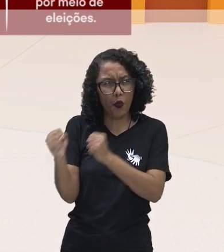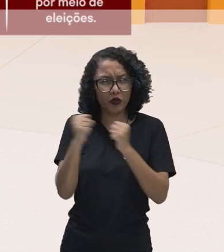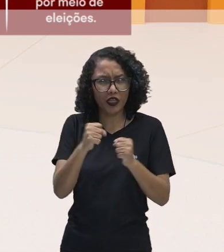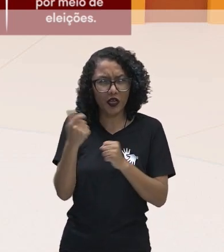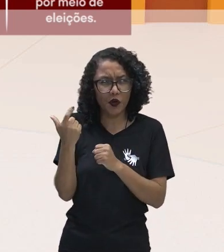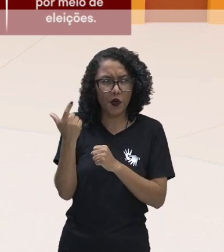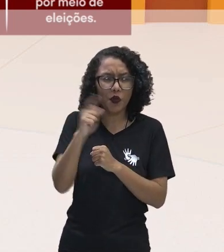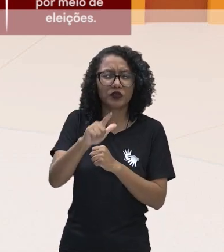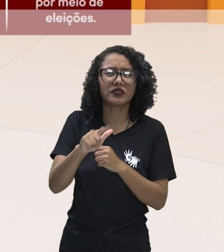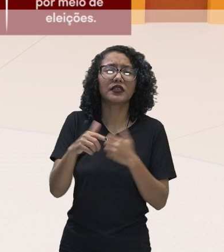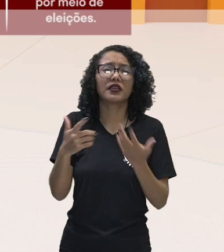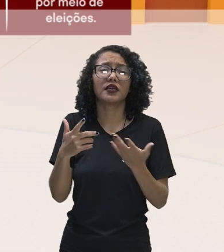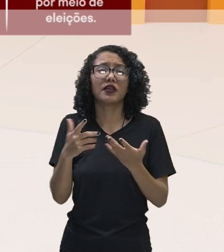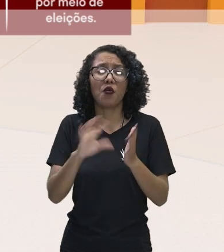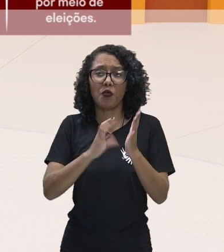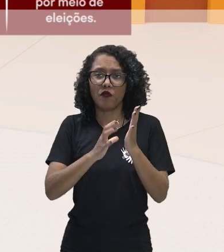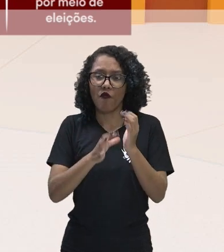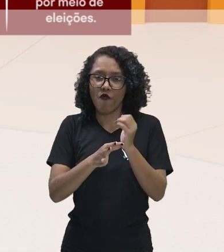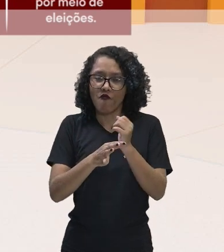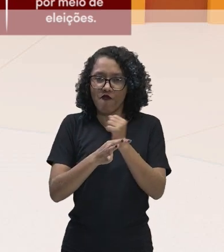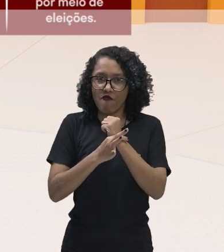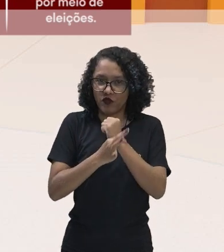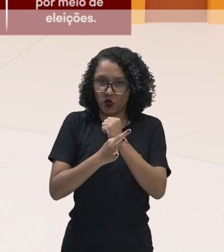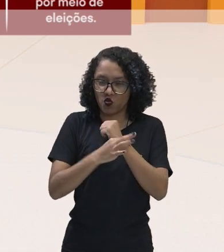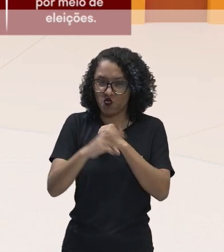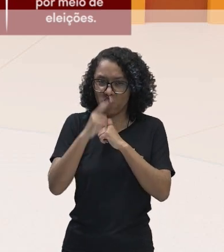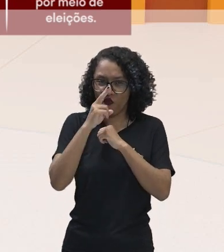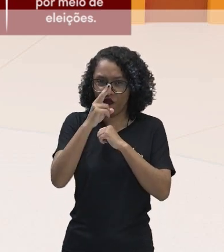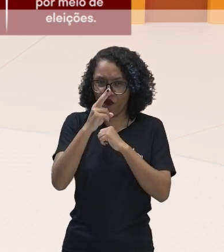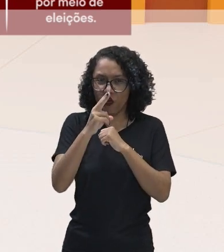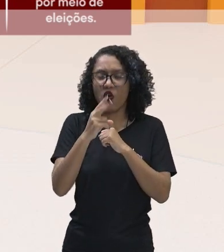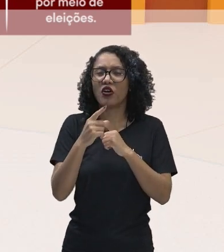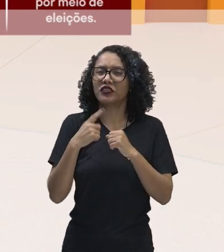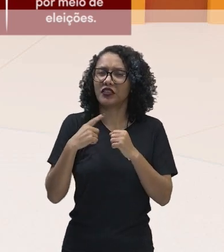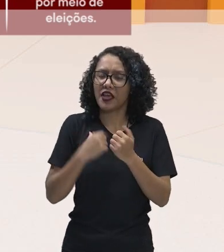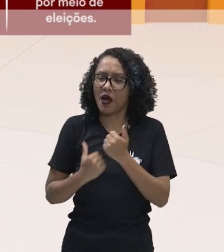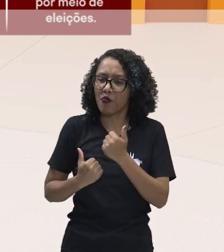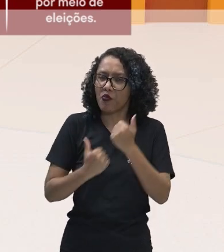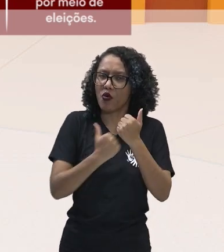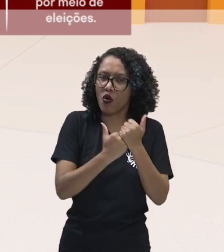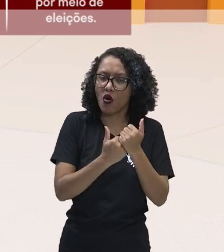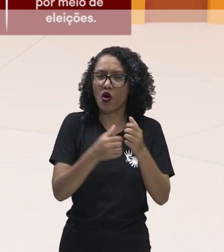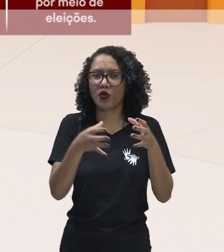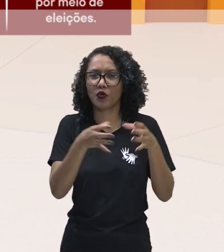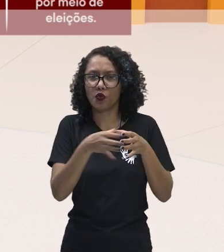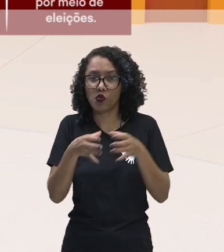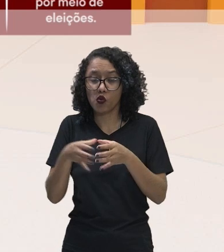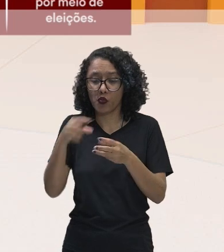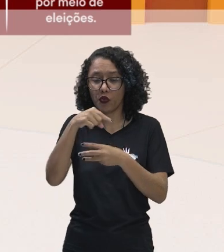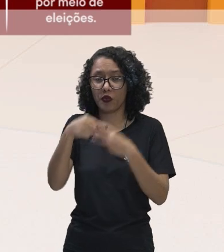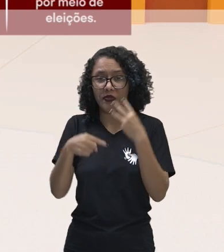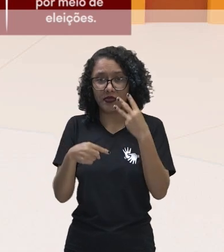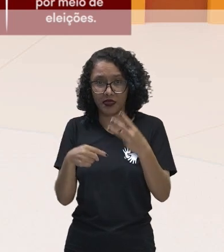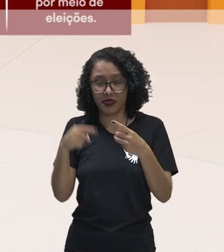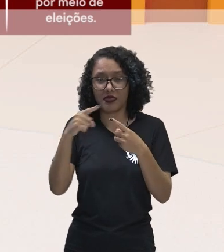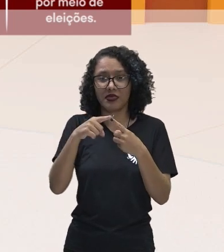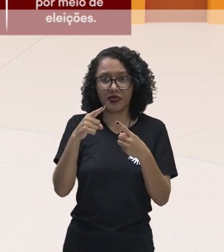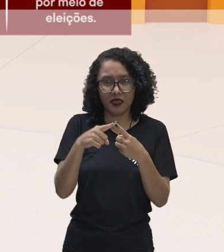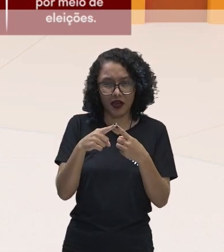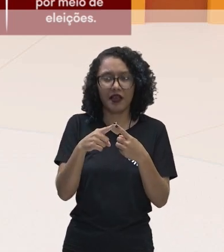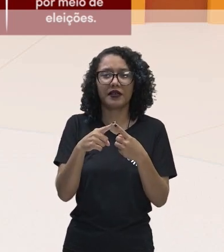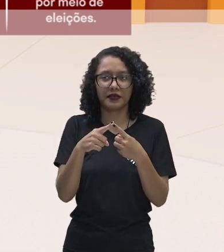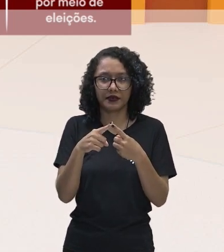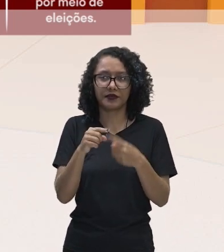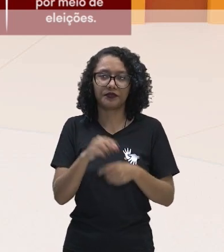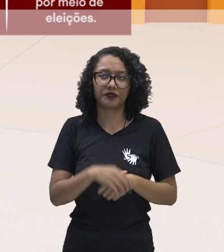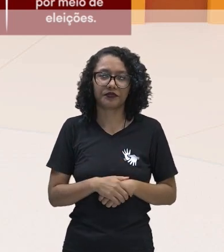forte, solidificado, contando com o apoio de soldados, operários, camponeses. Então vai haver essa união, é o que